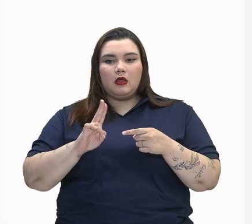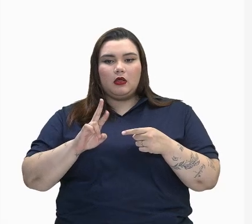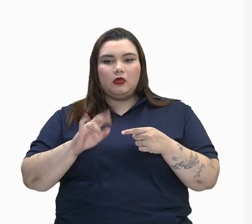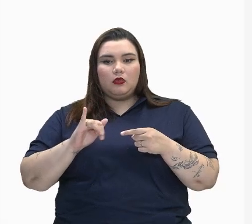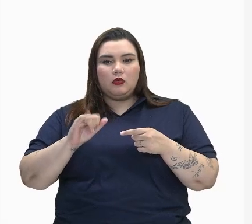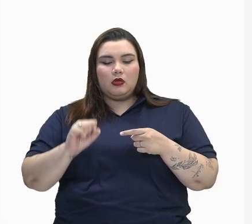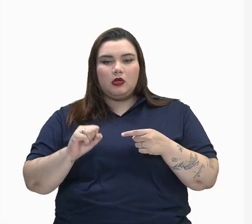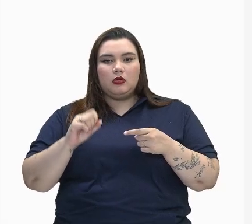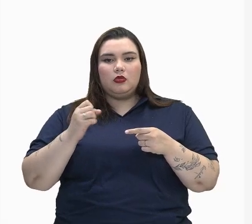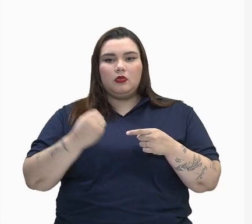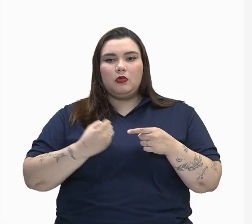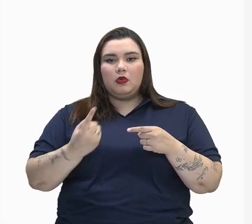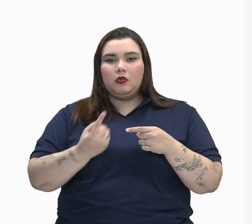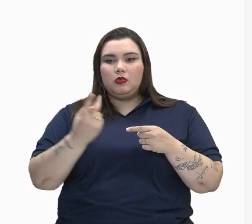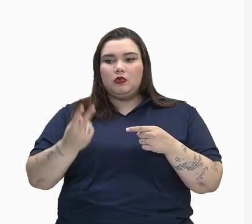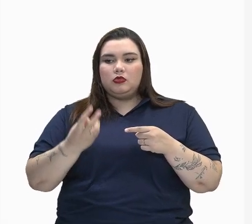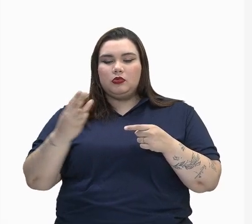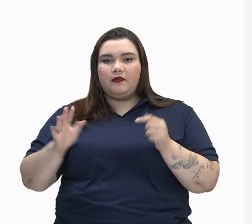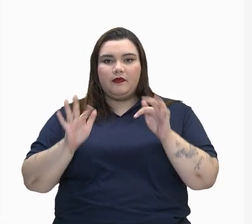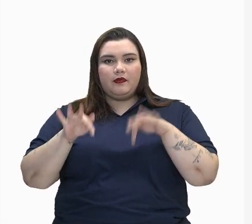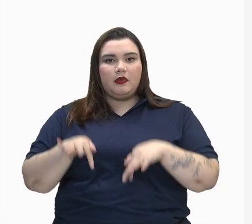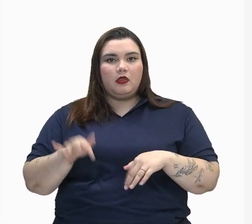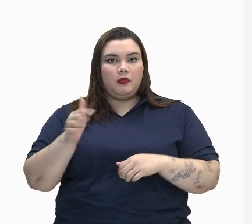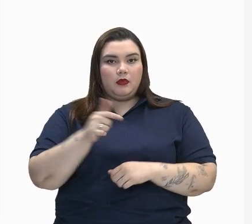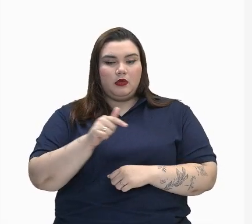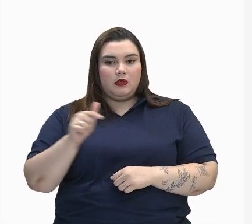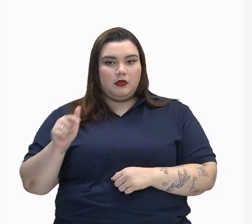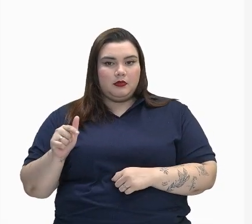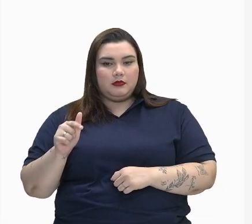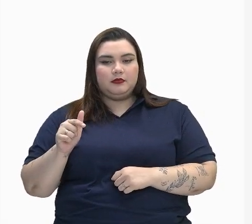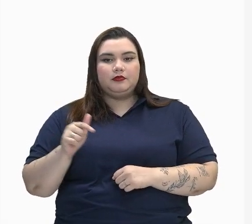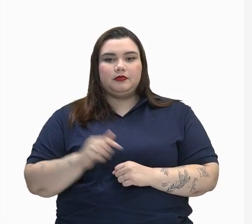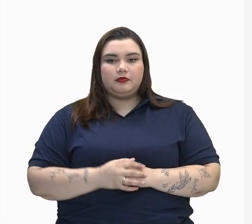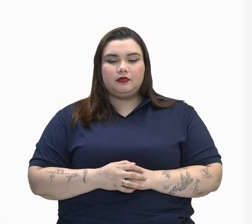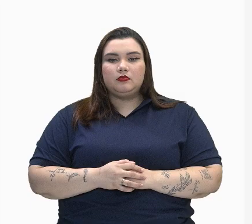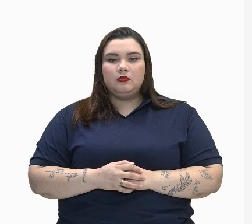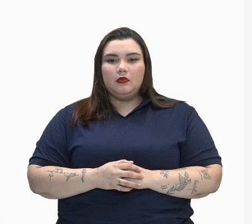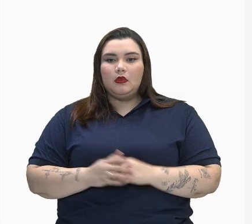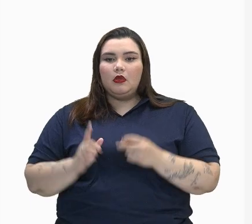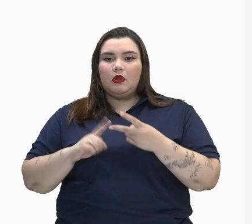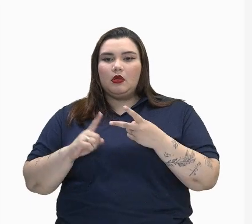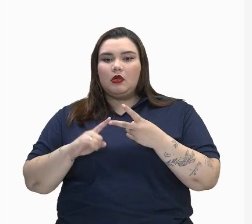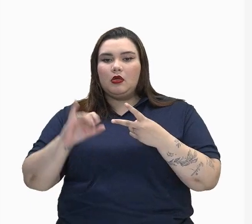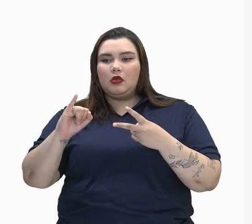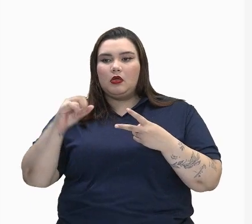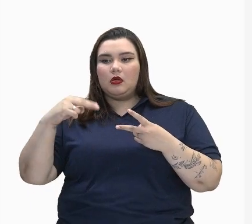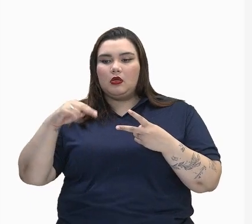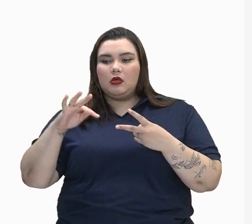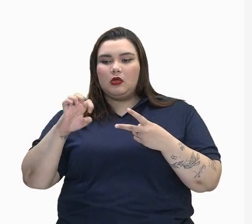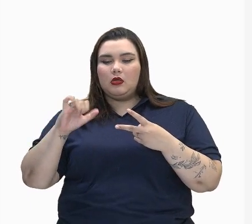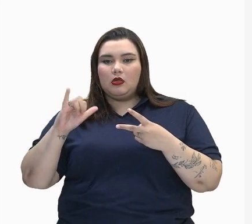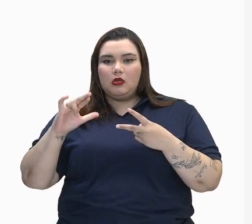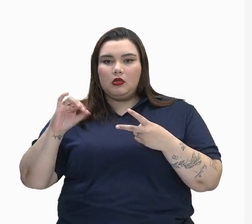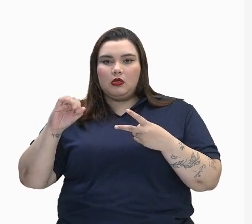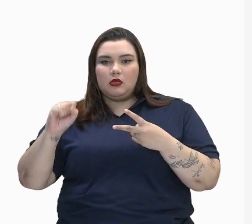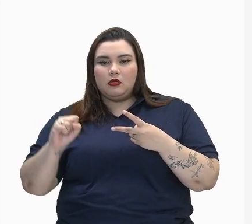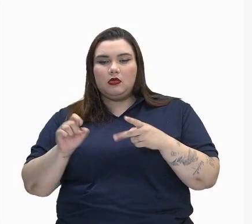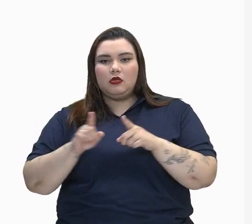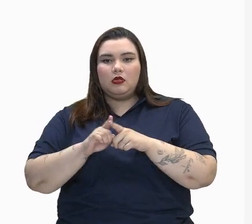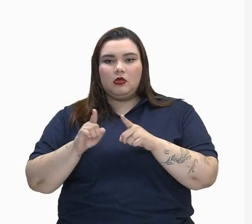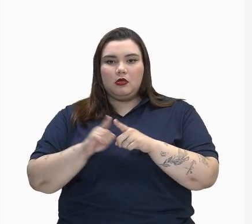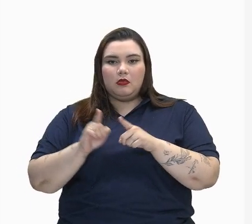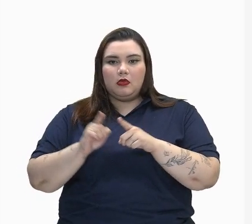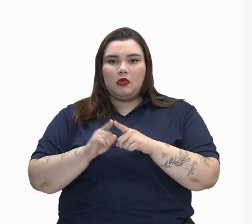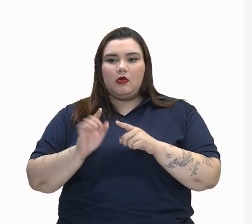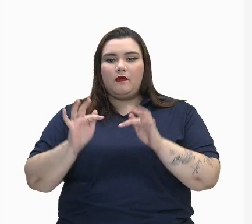3. Esse conjunto ele é infinito, tá certo? À direita. Assim como o dos inteiros. Os números inteiros são infinitos à